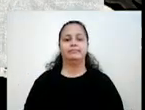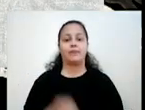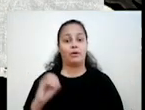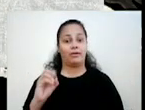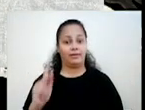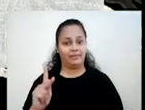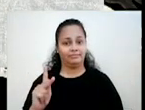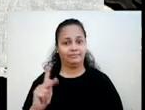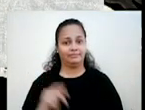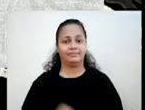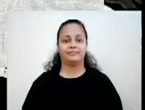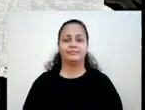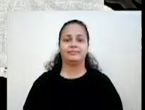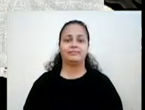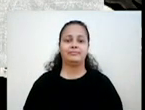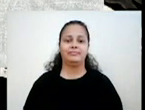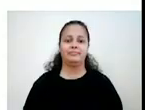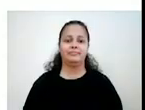cidadania, ok?